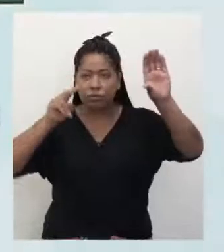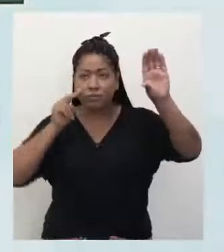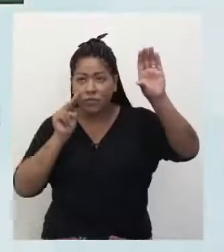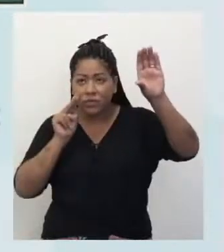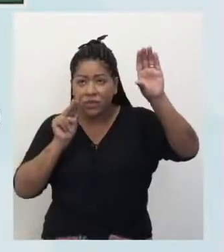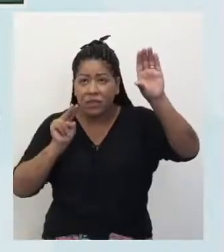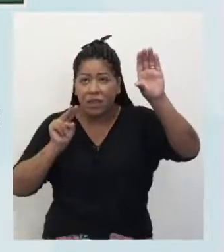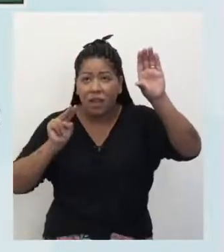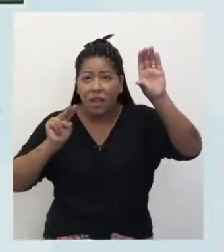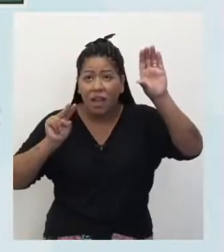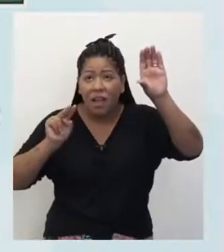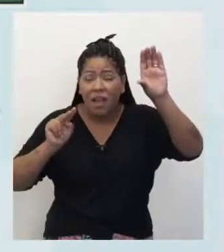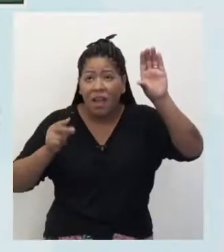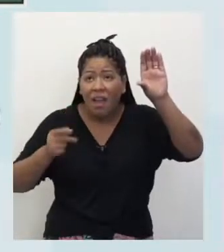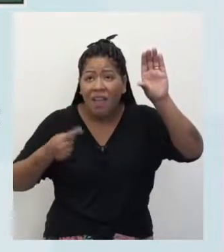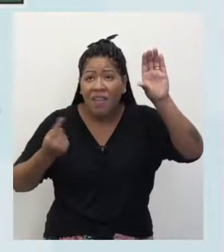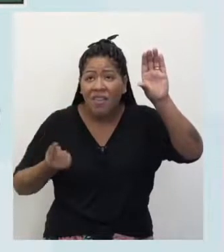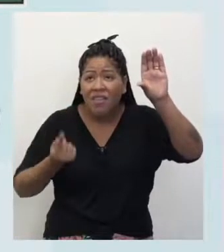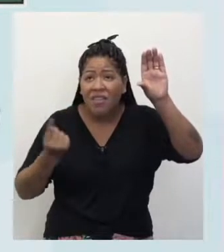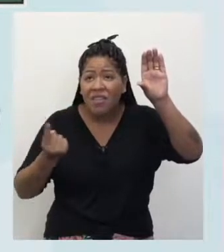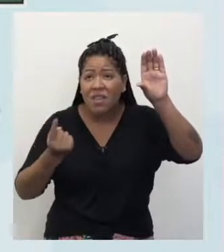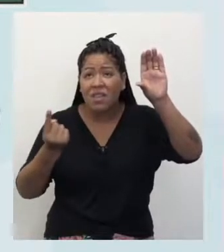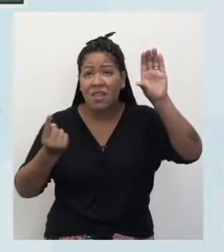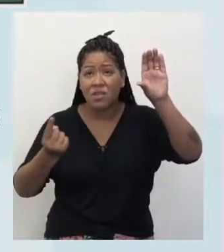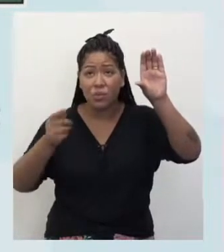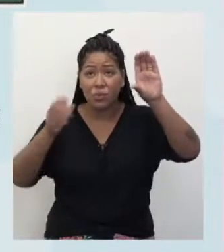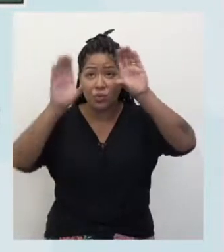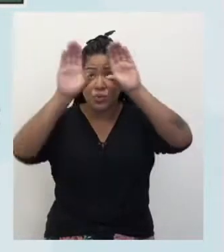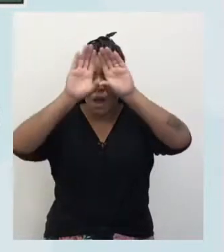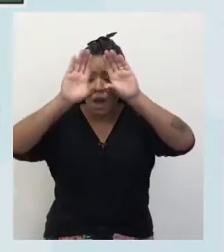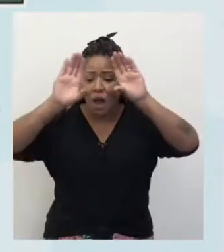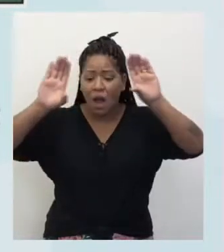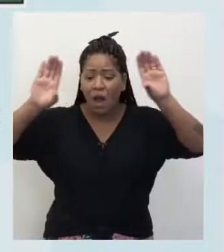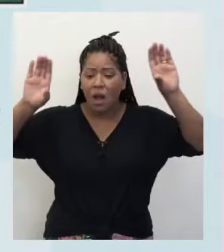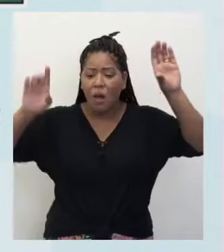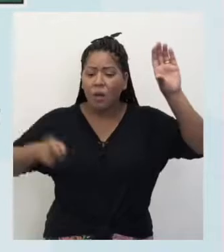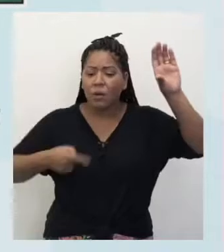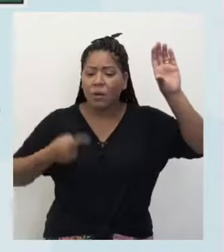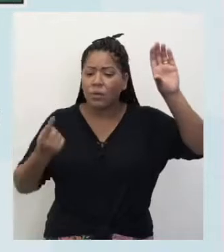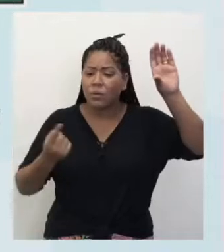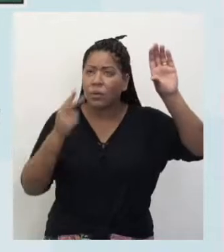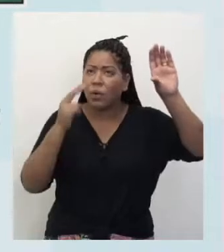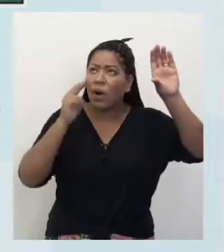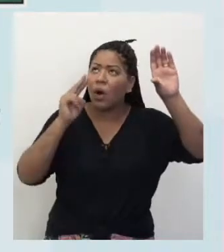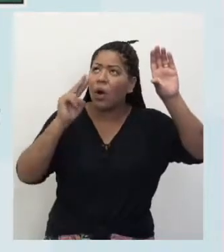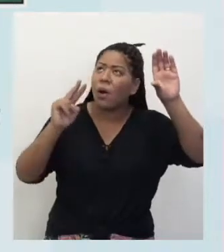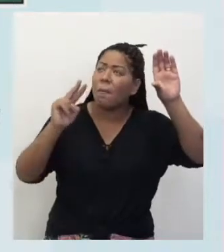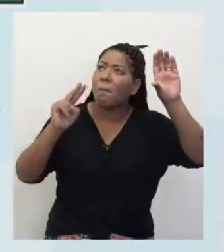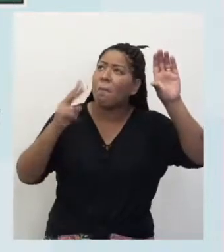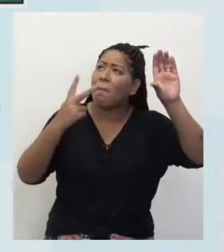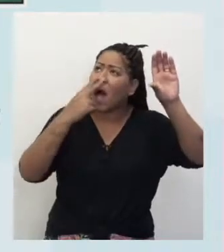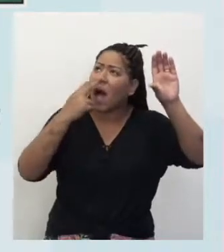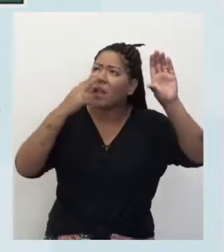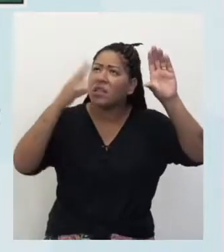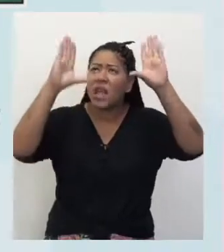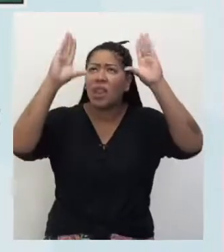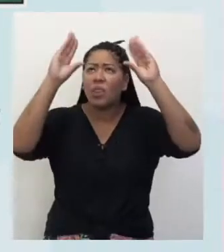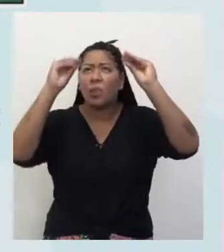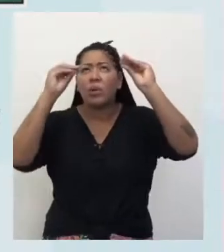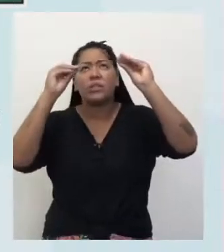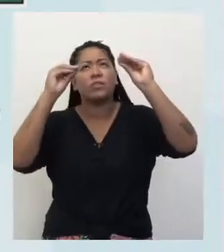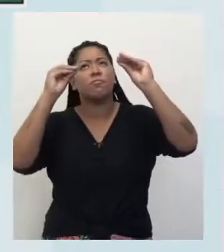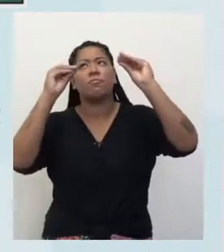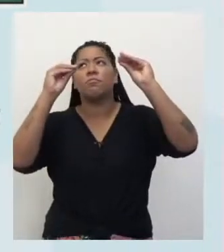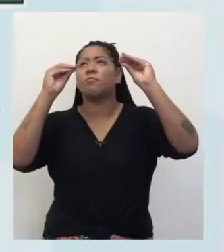de infinito. E o céu também, ó, a gente pode observar aí que provavelmente esteja à noite, né? E o céu nos dá essa ideia